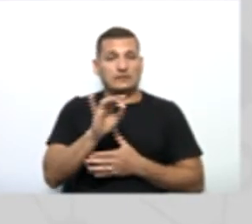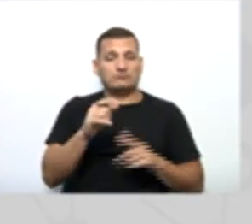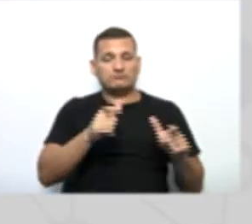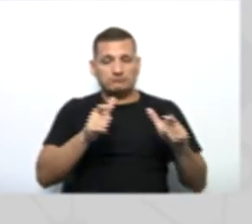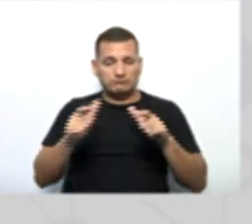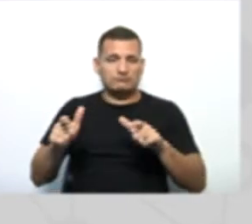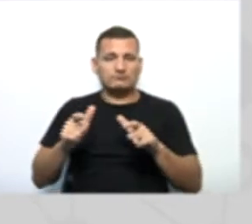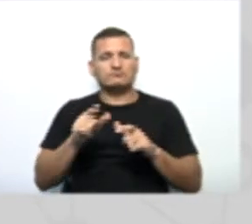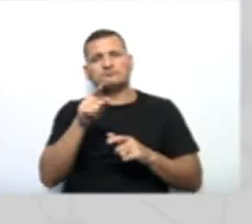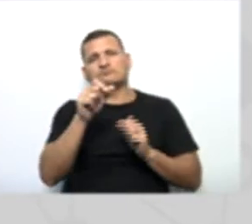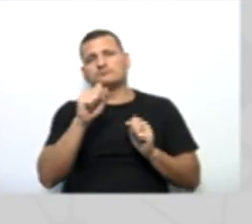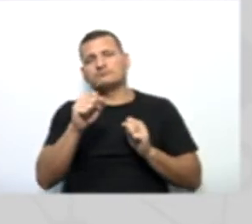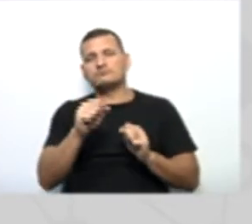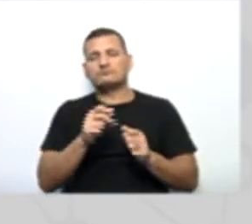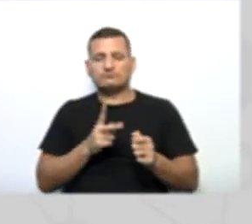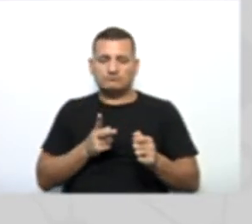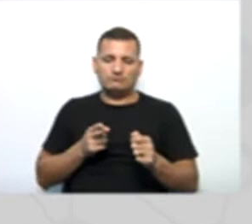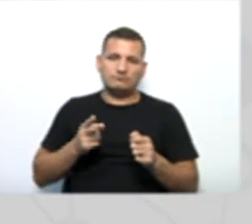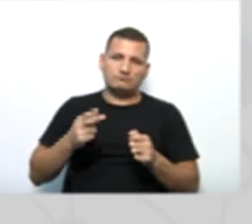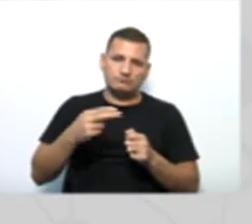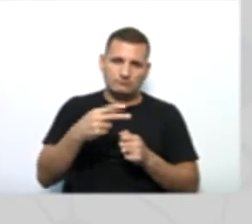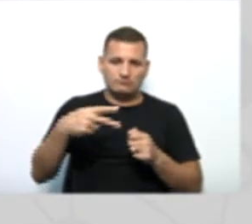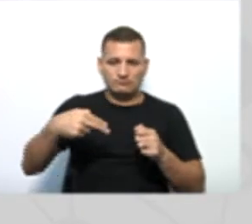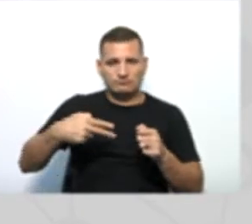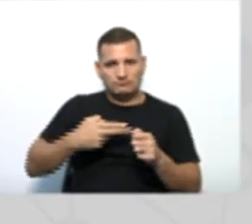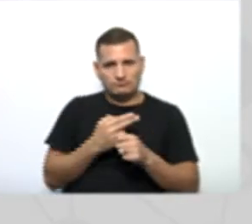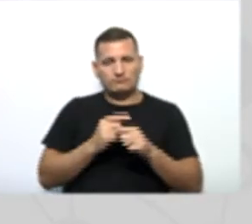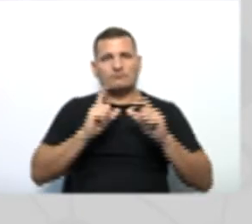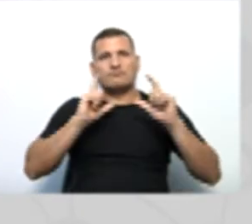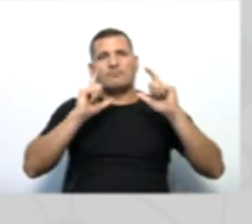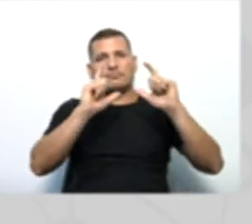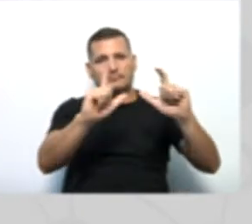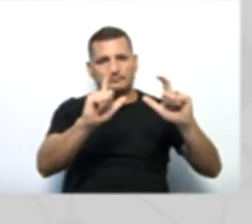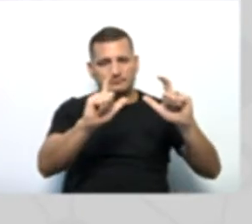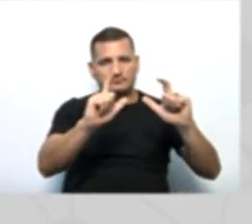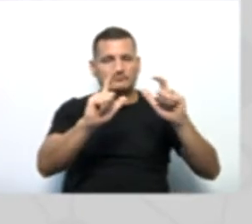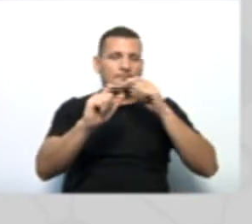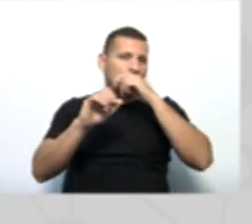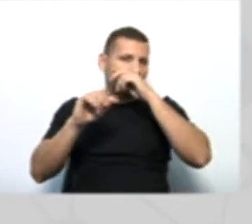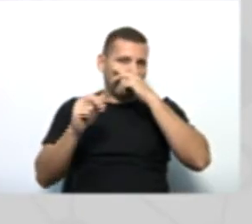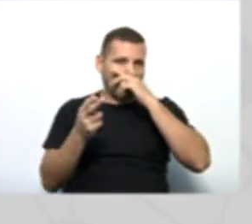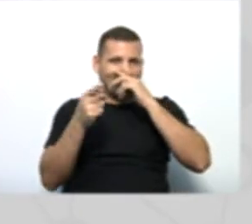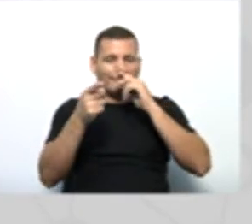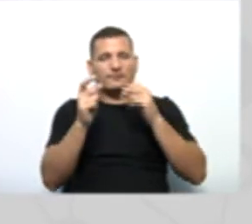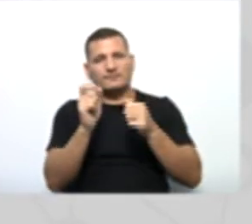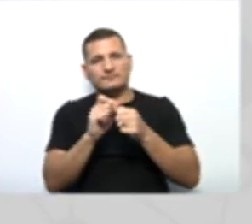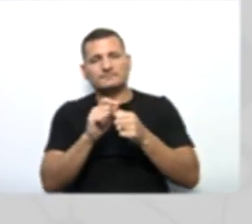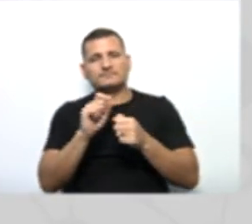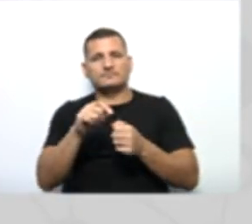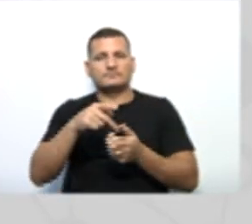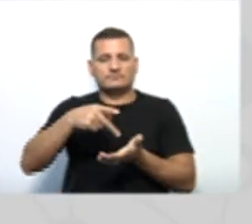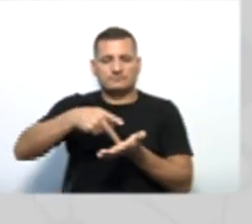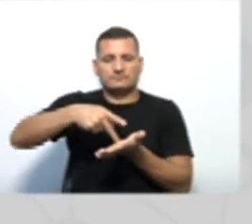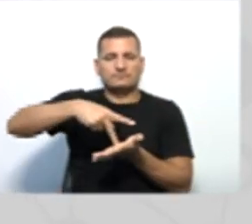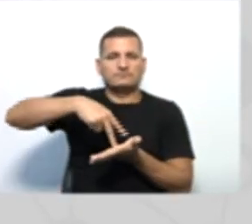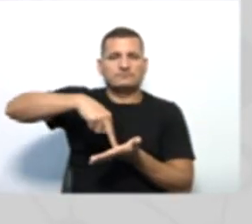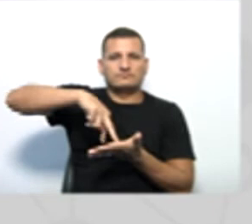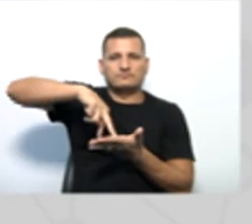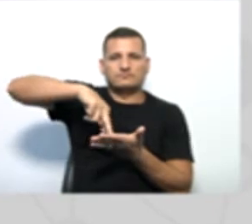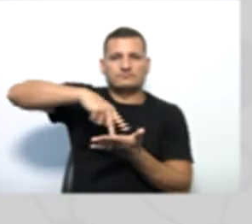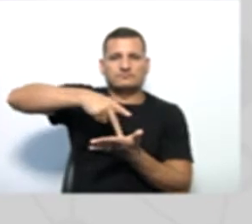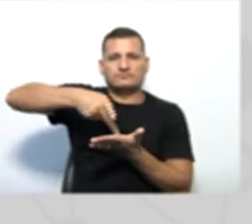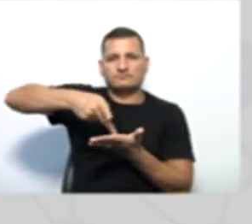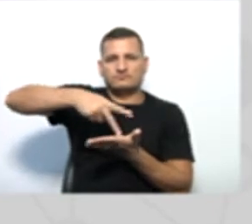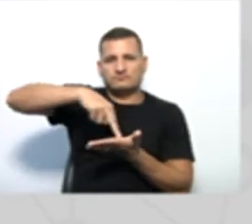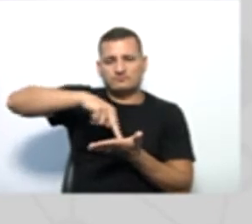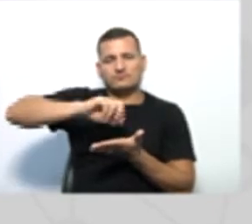Você pode pegar com uma tesourinha e cortar e colar lá. Ou então você pode pegar, fazer um círculo com compasso, ou mesmo, sei lá,